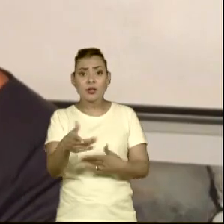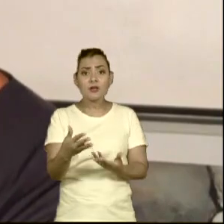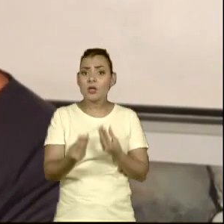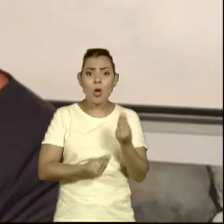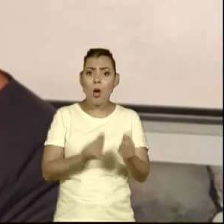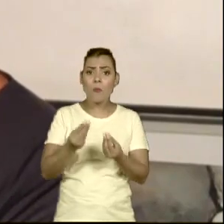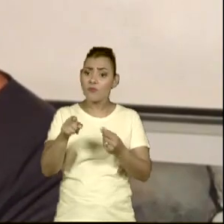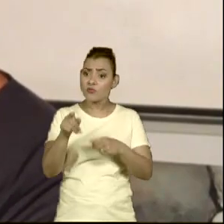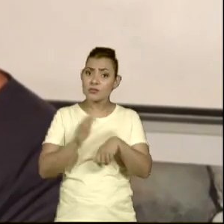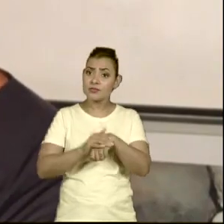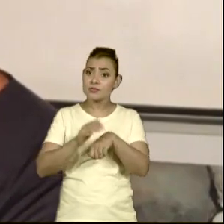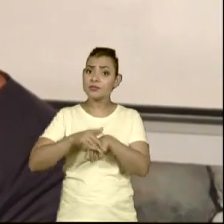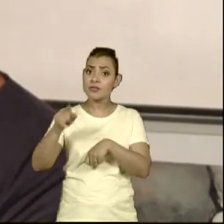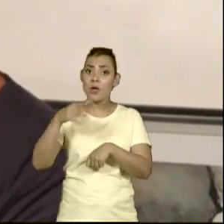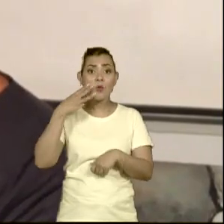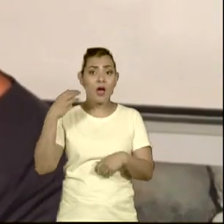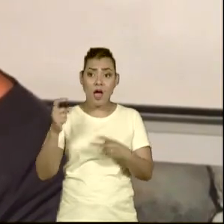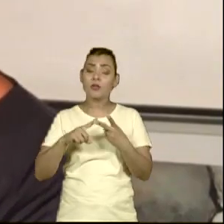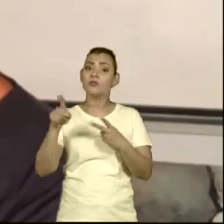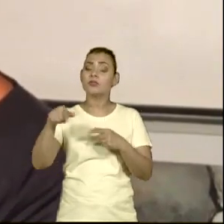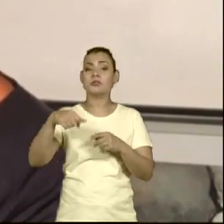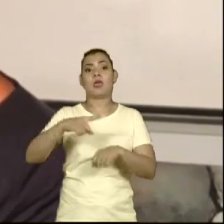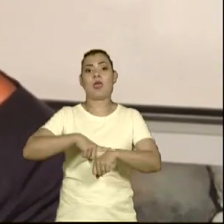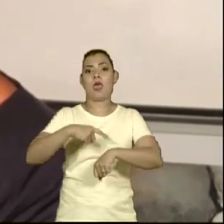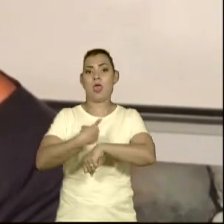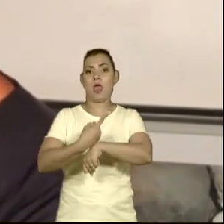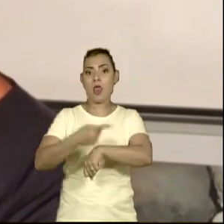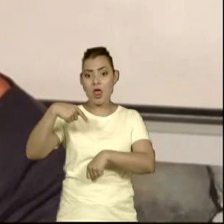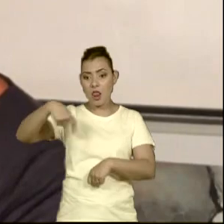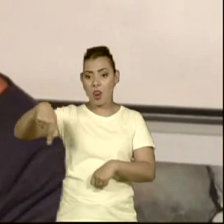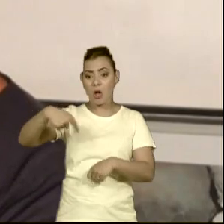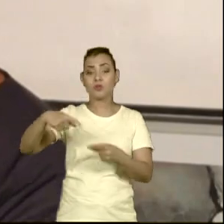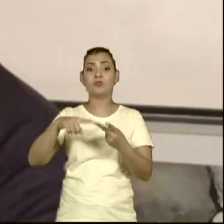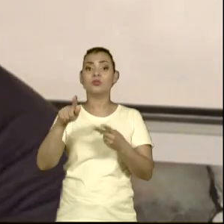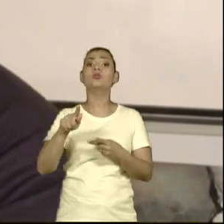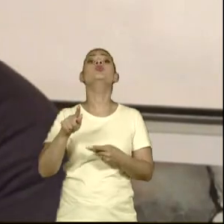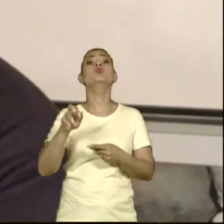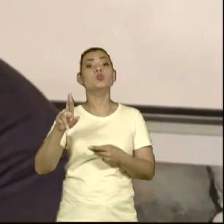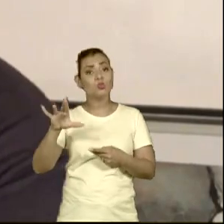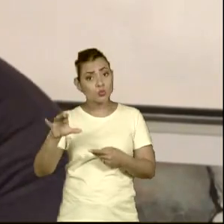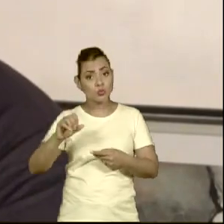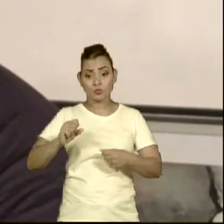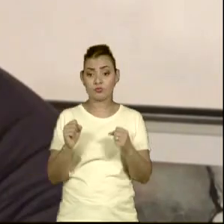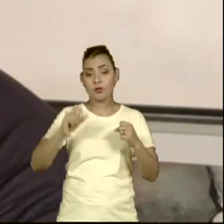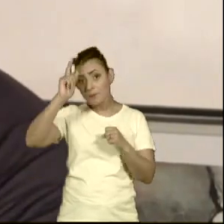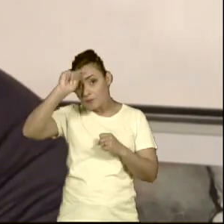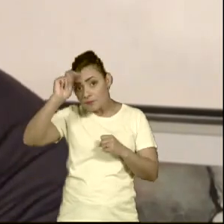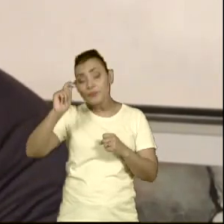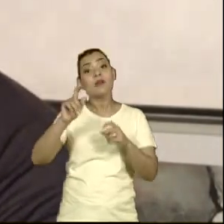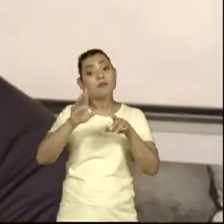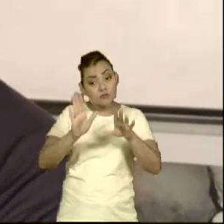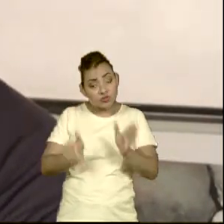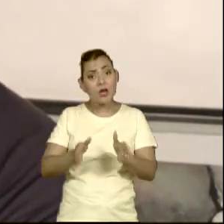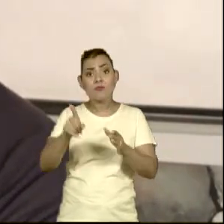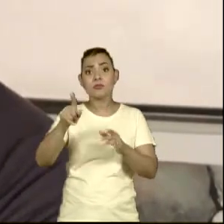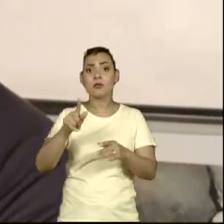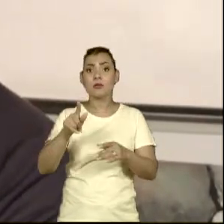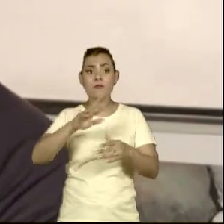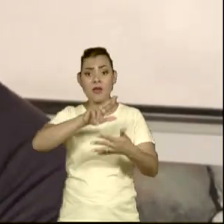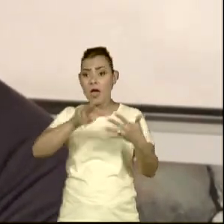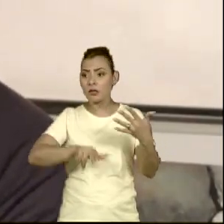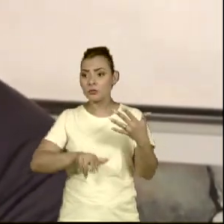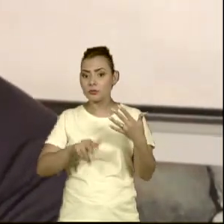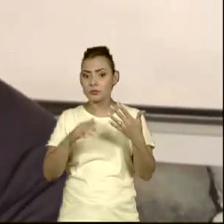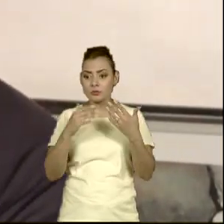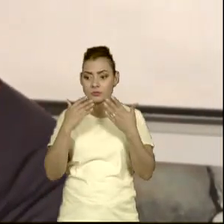você é o gato, você é o relógio, você é o Júlio, você é o X, você é o Garibaldo? Eu falei, eu